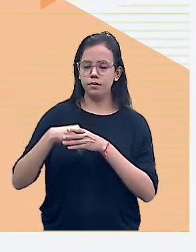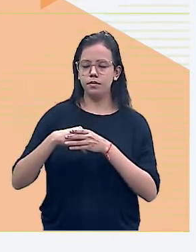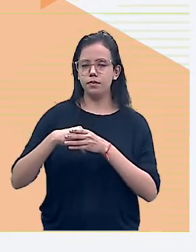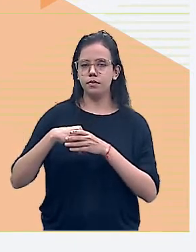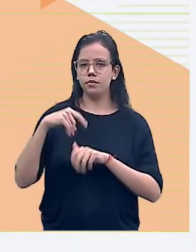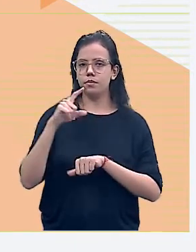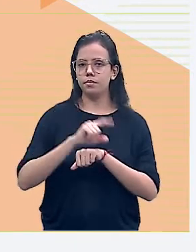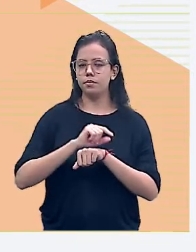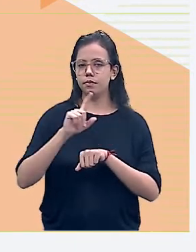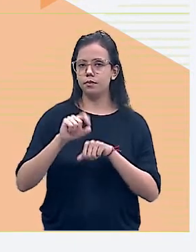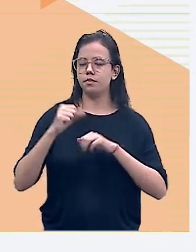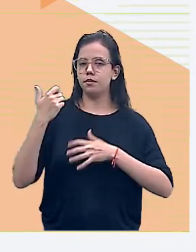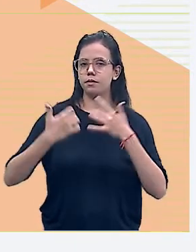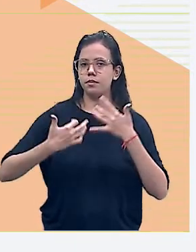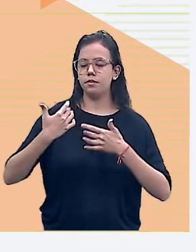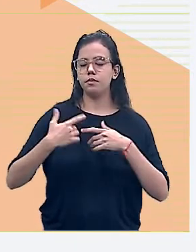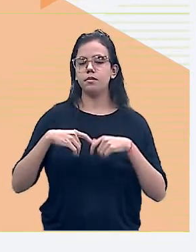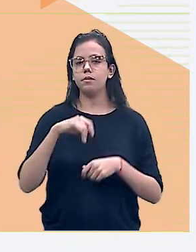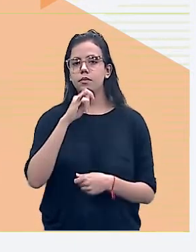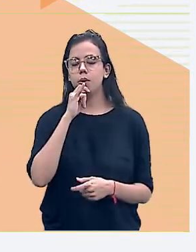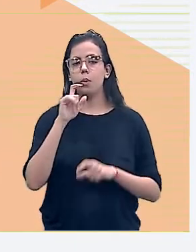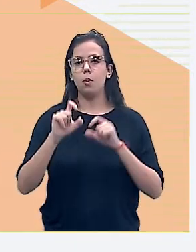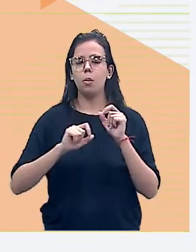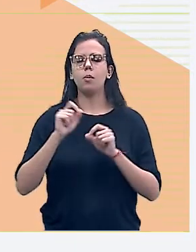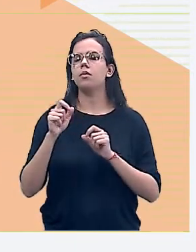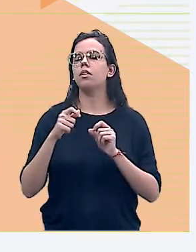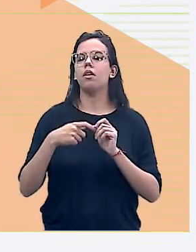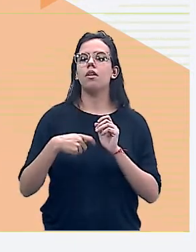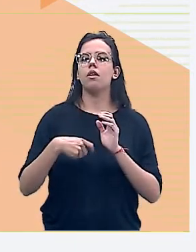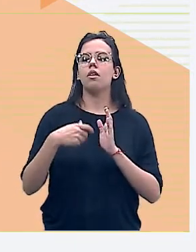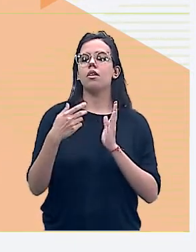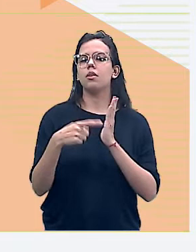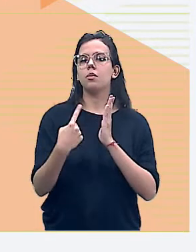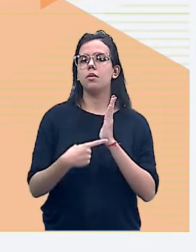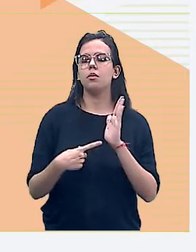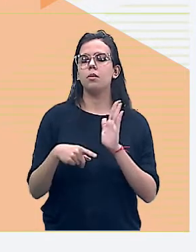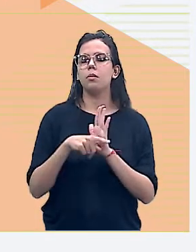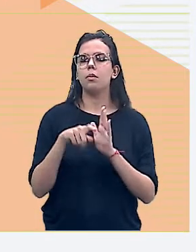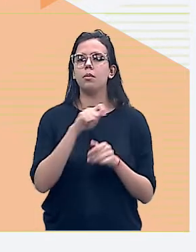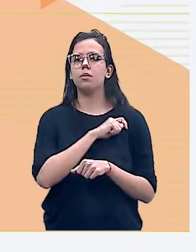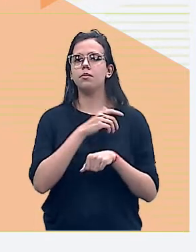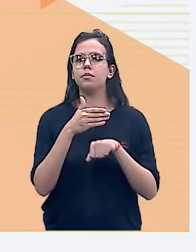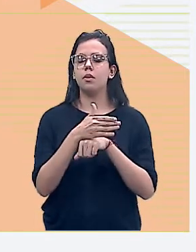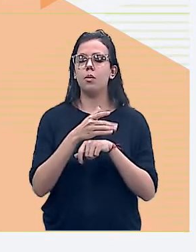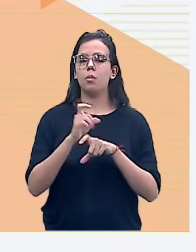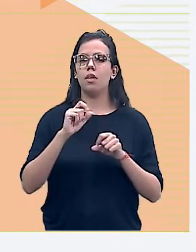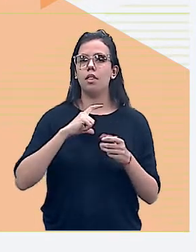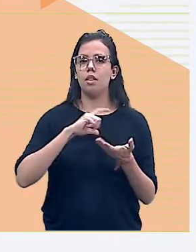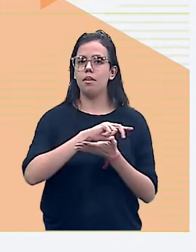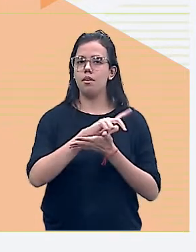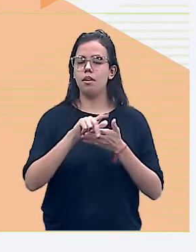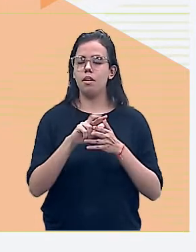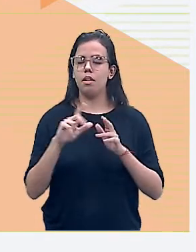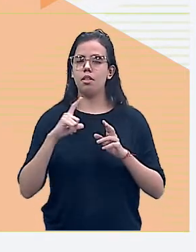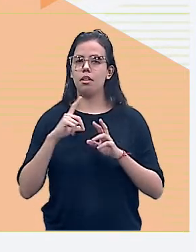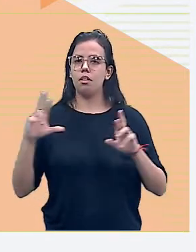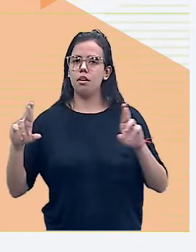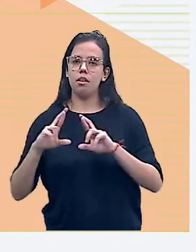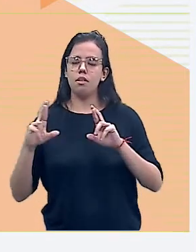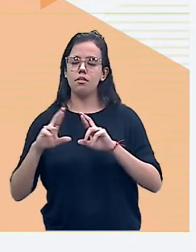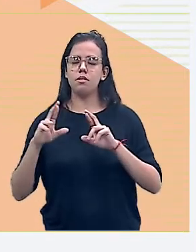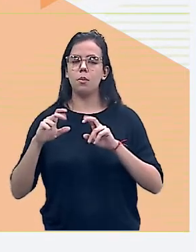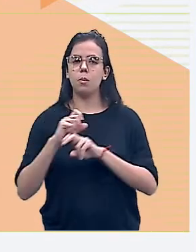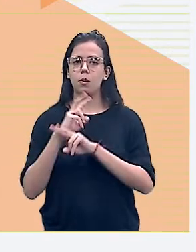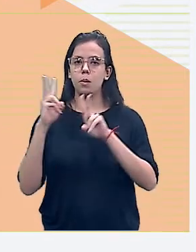o que é que a cartilha do participante diz olha é um repertório vinculado a discussão ou seja e